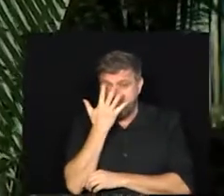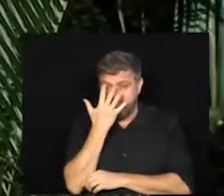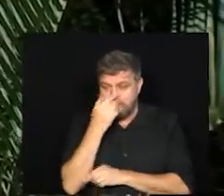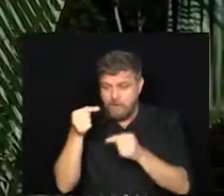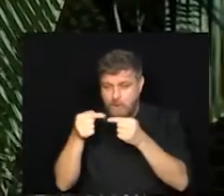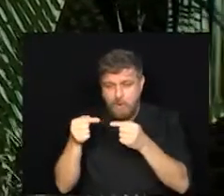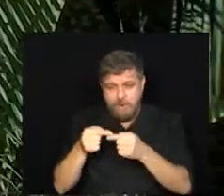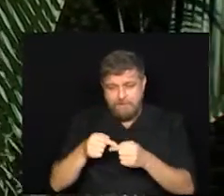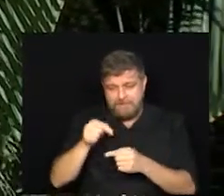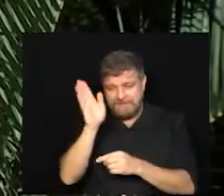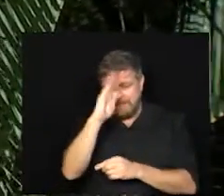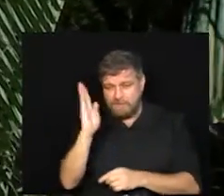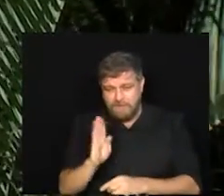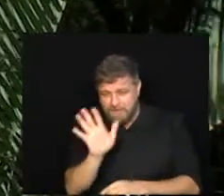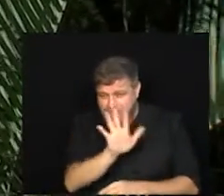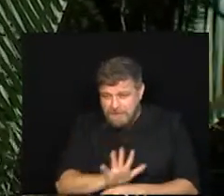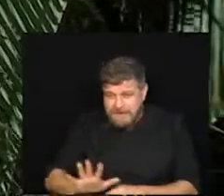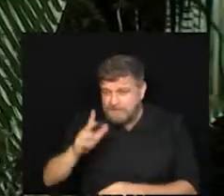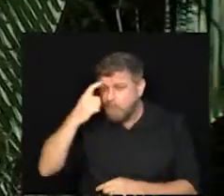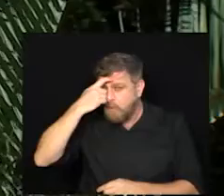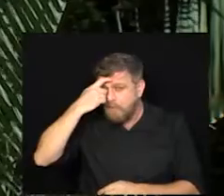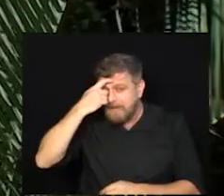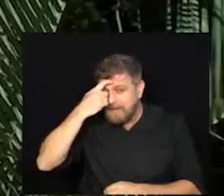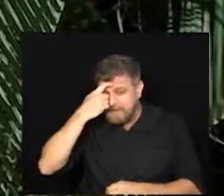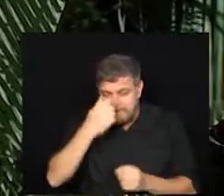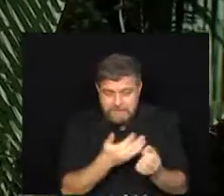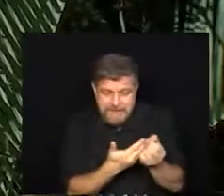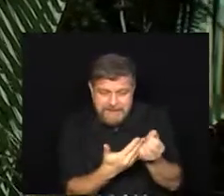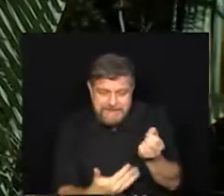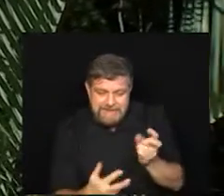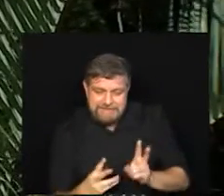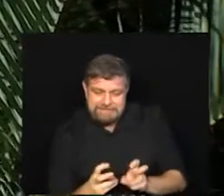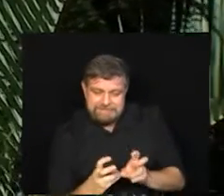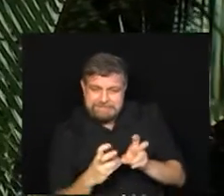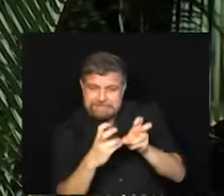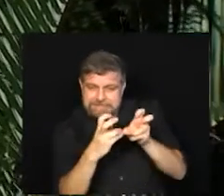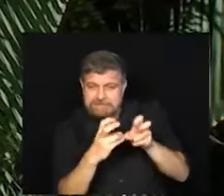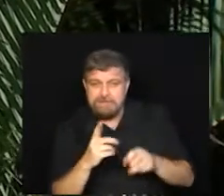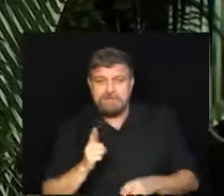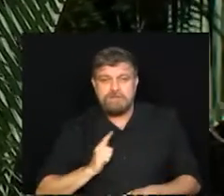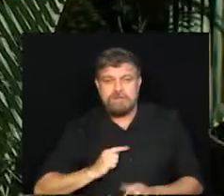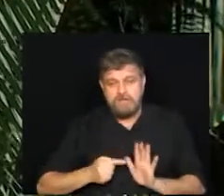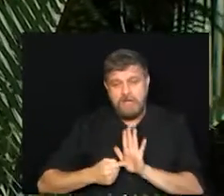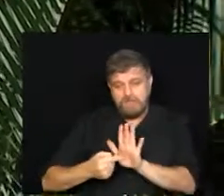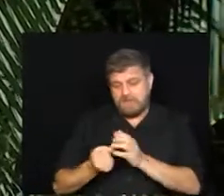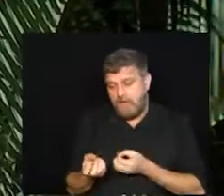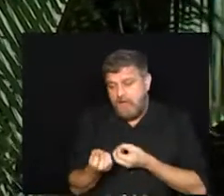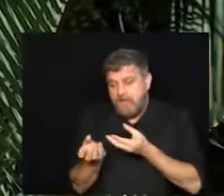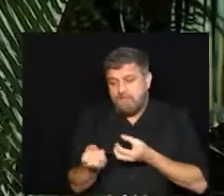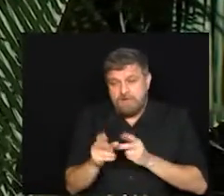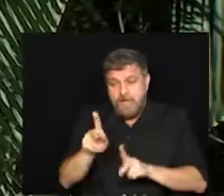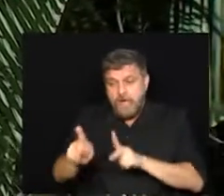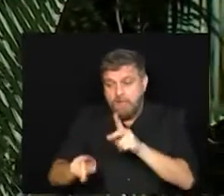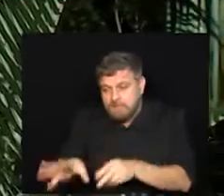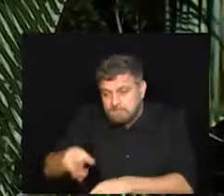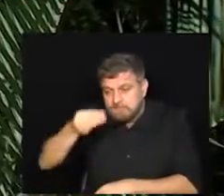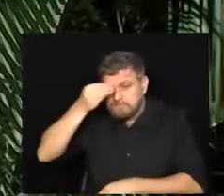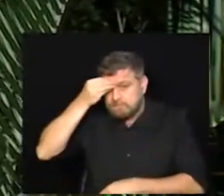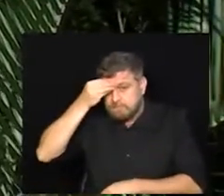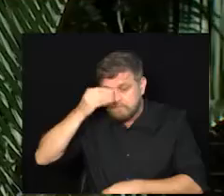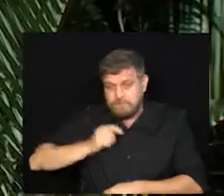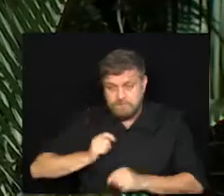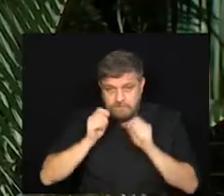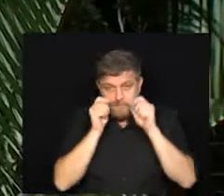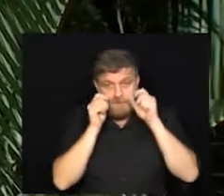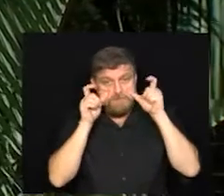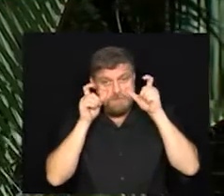mês nacional de conscientização e combate às leucemias. Então a ideia é trazer justamente informação para a população e chamar a atenção